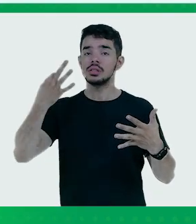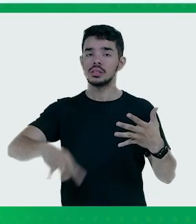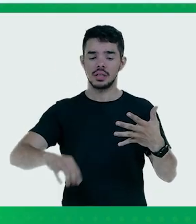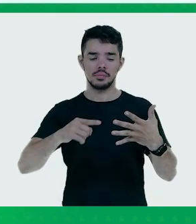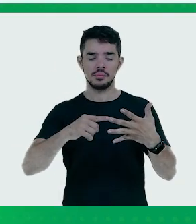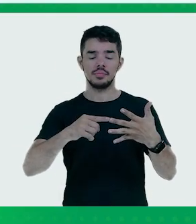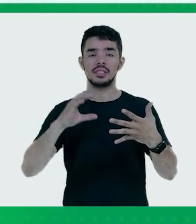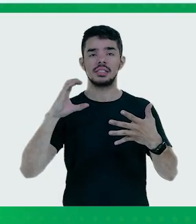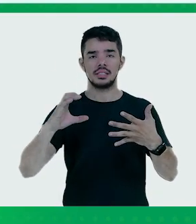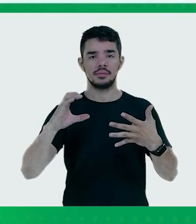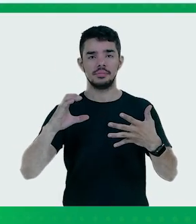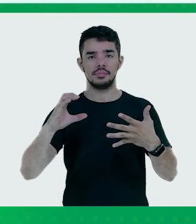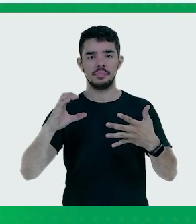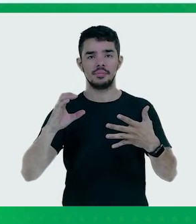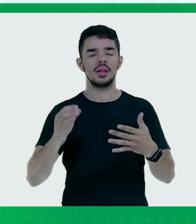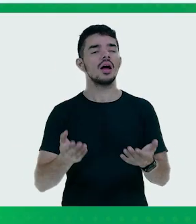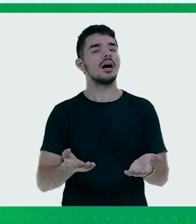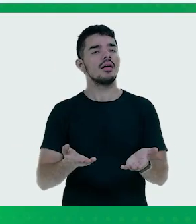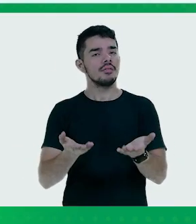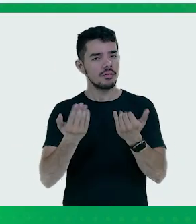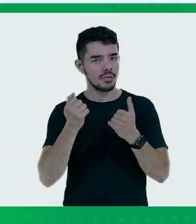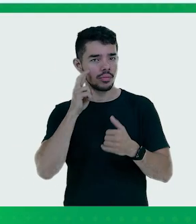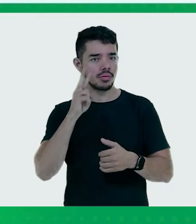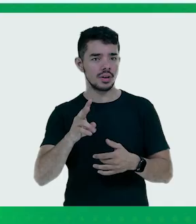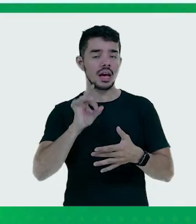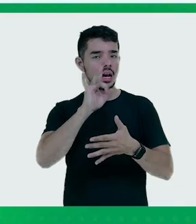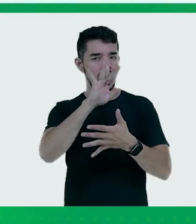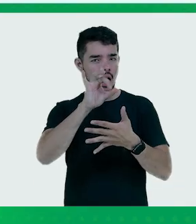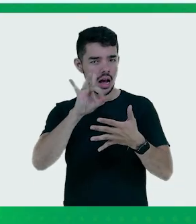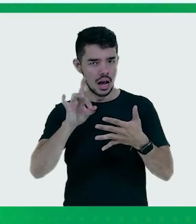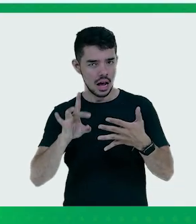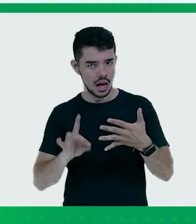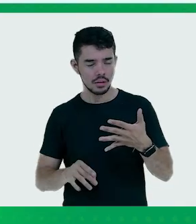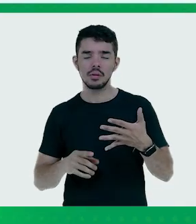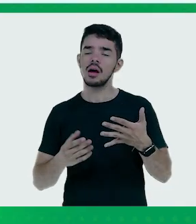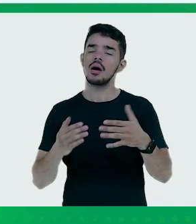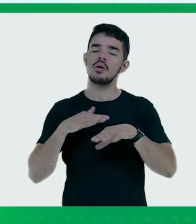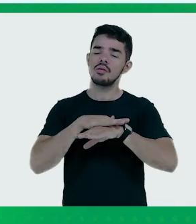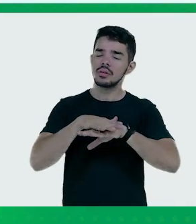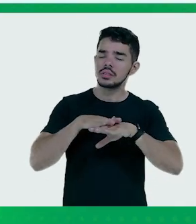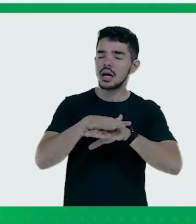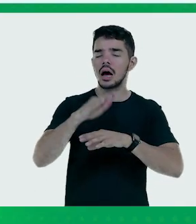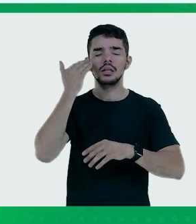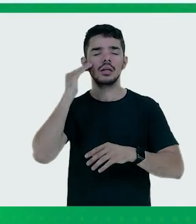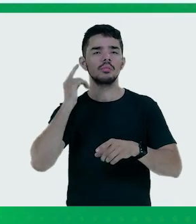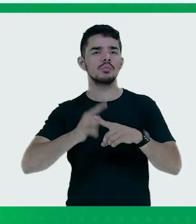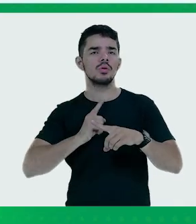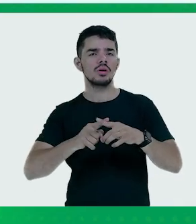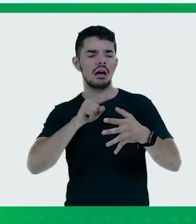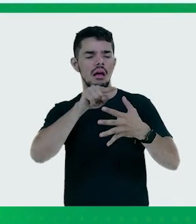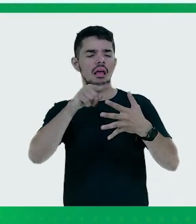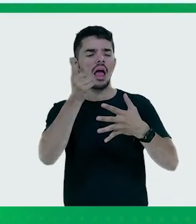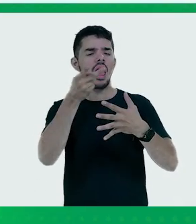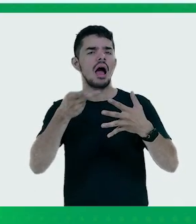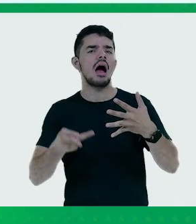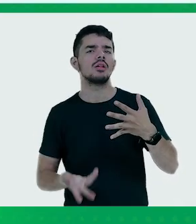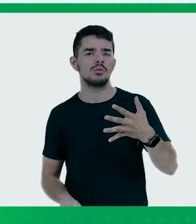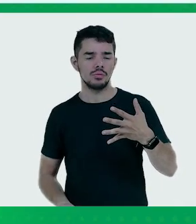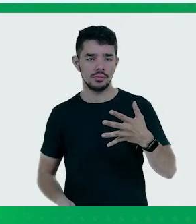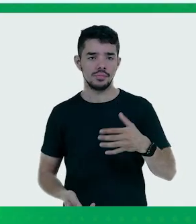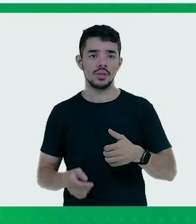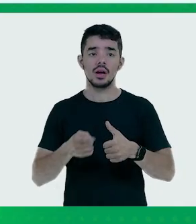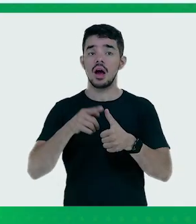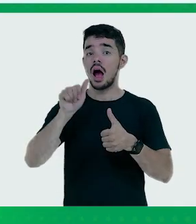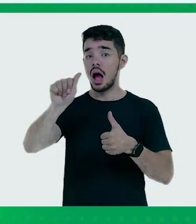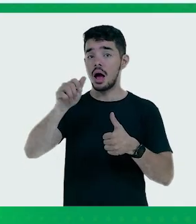C. Mas vamos ver detalhadamente cada item para conversar e entender por que esses itens estão incorretos. O